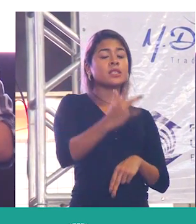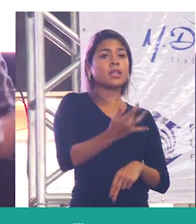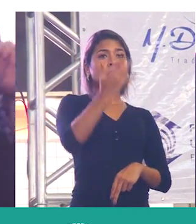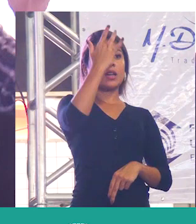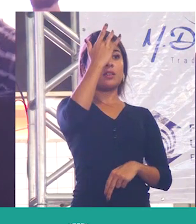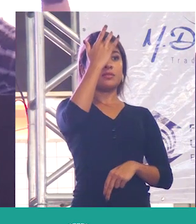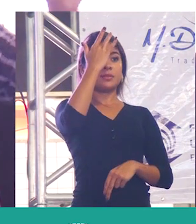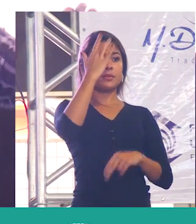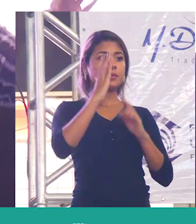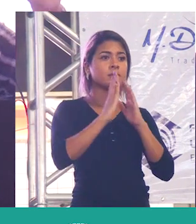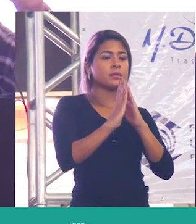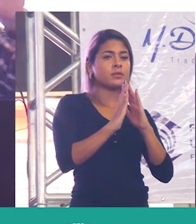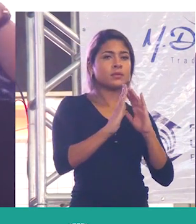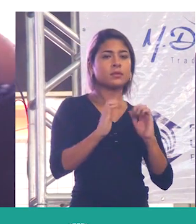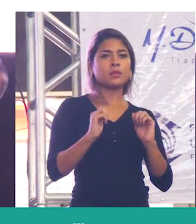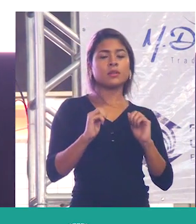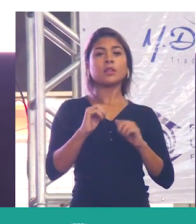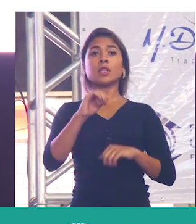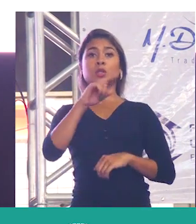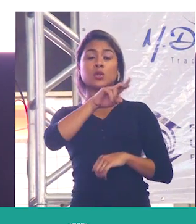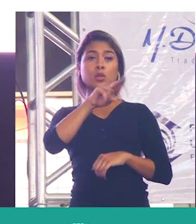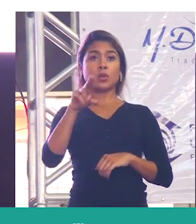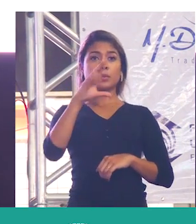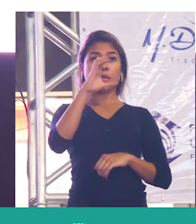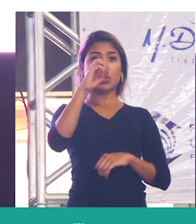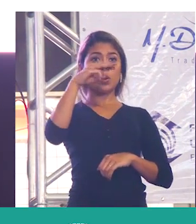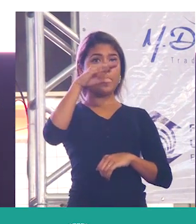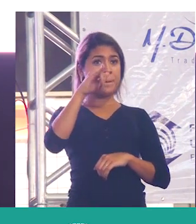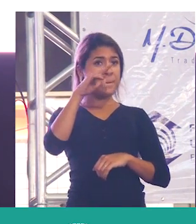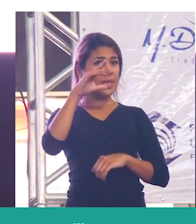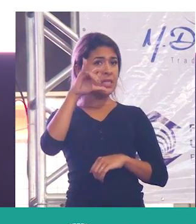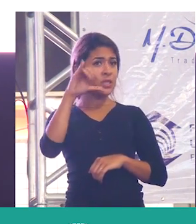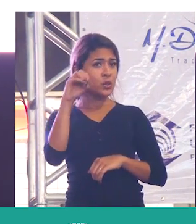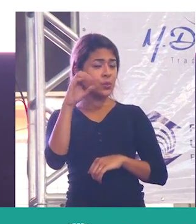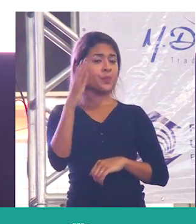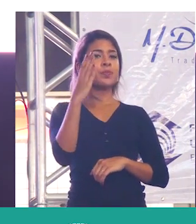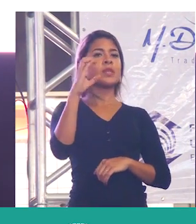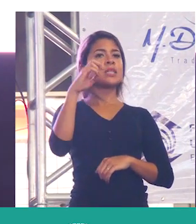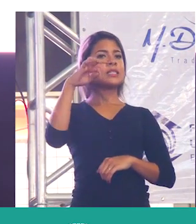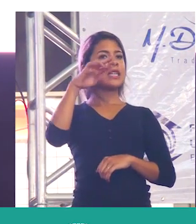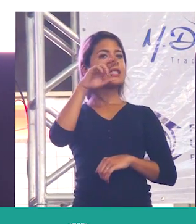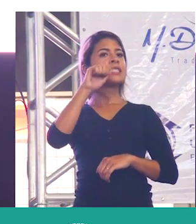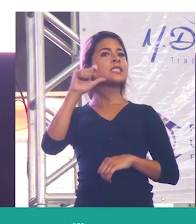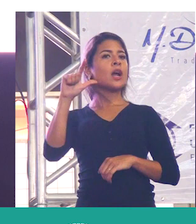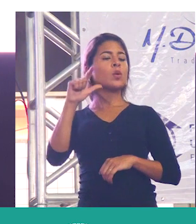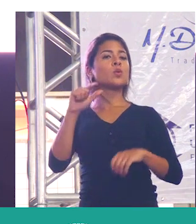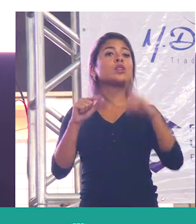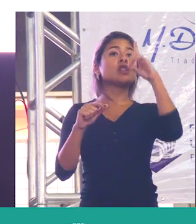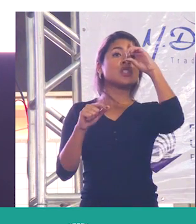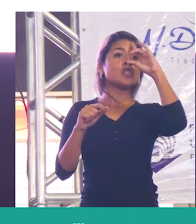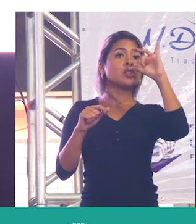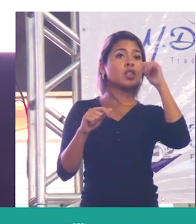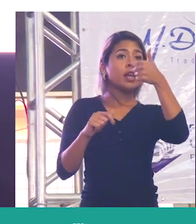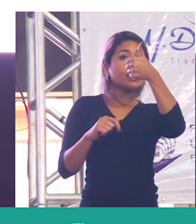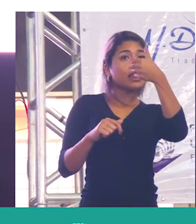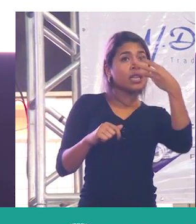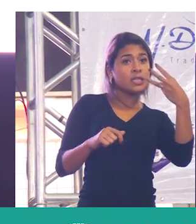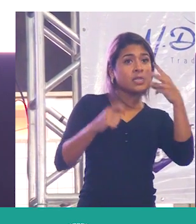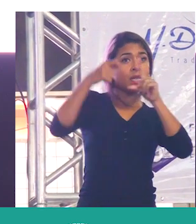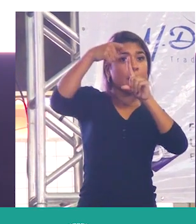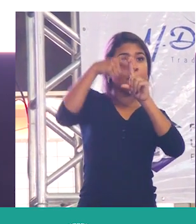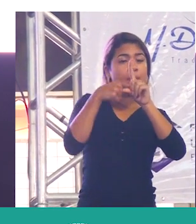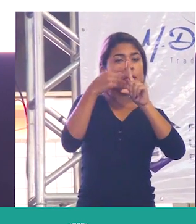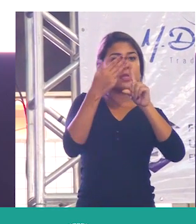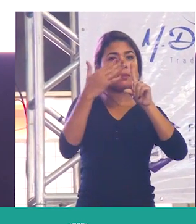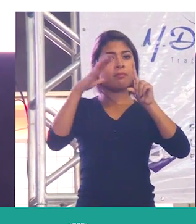bom? Comício da Central. O dia era 13 e o mês era março. Isso foi